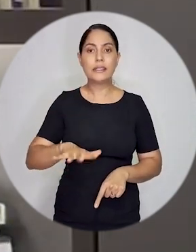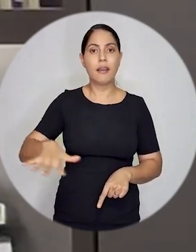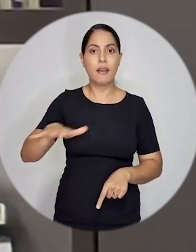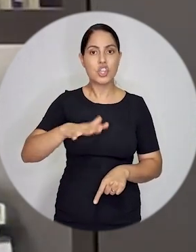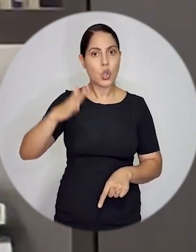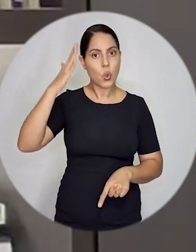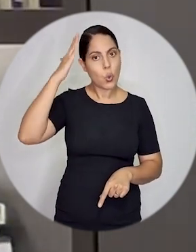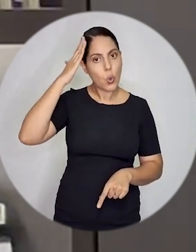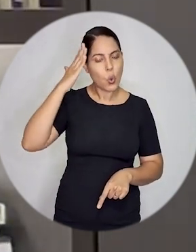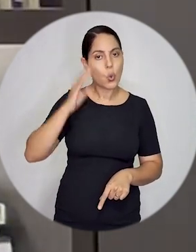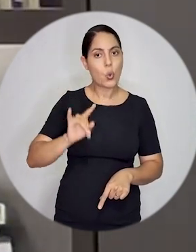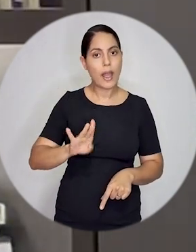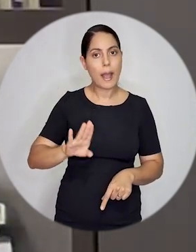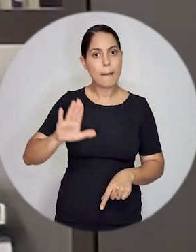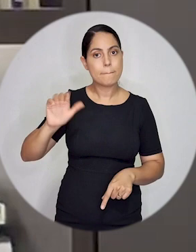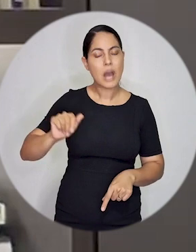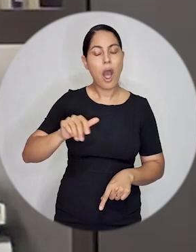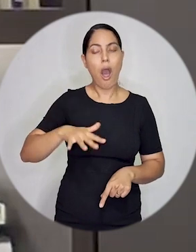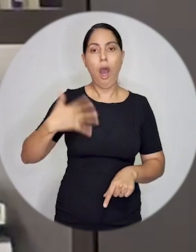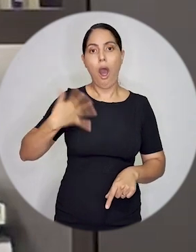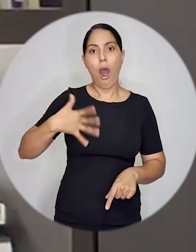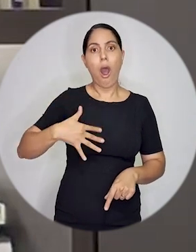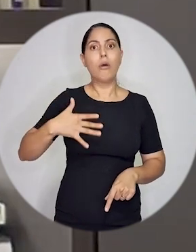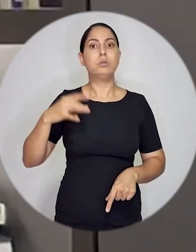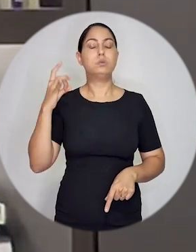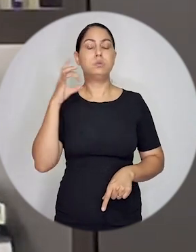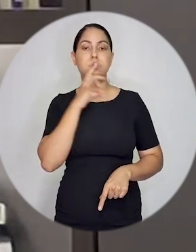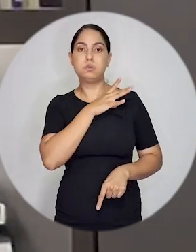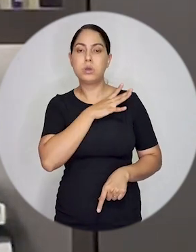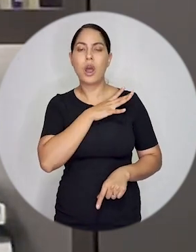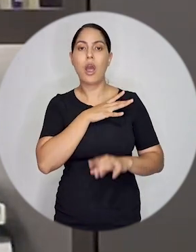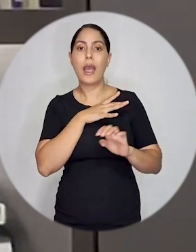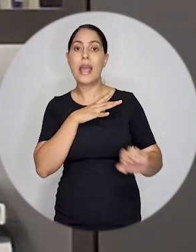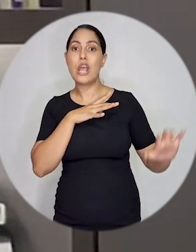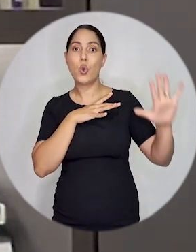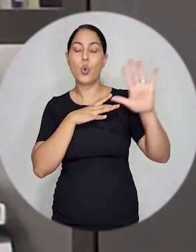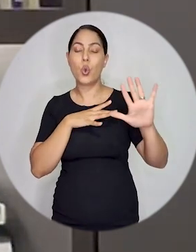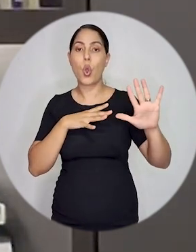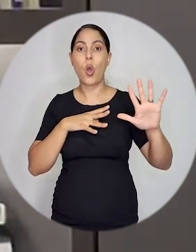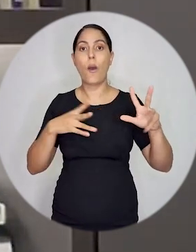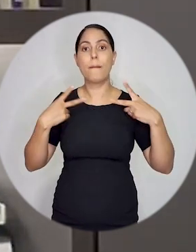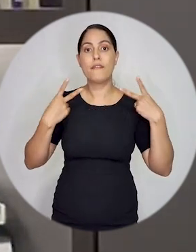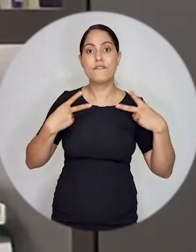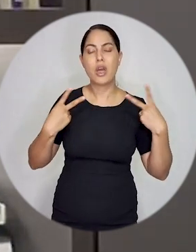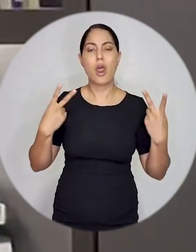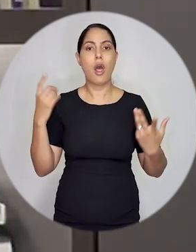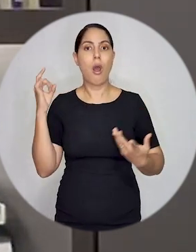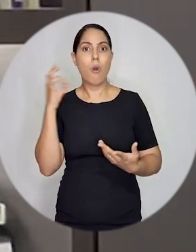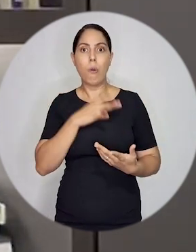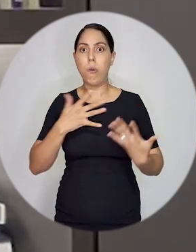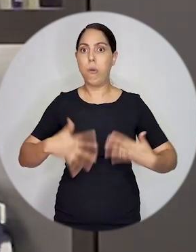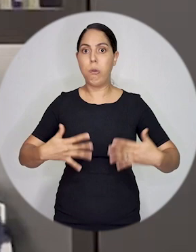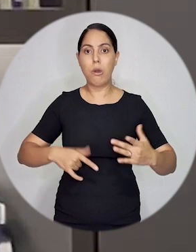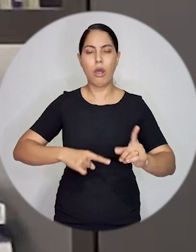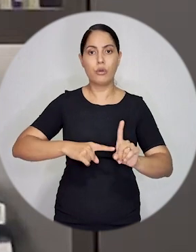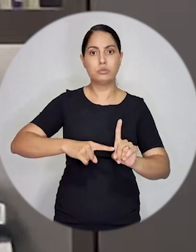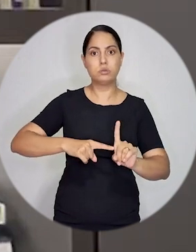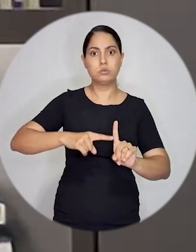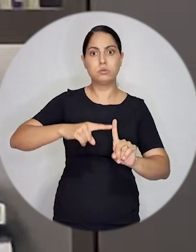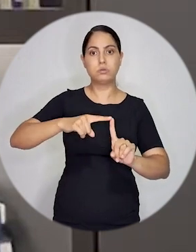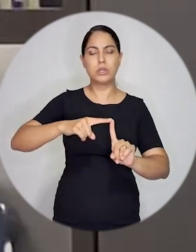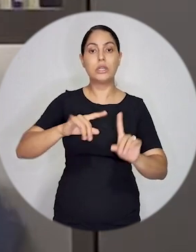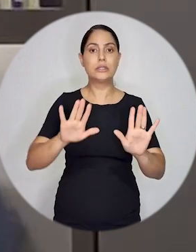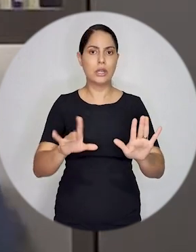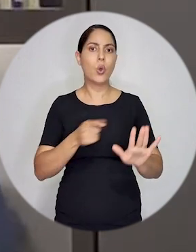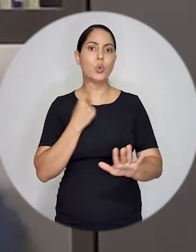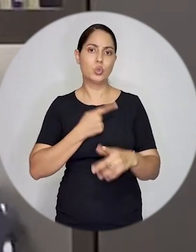está muito quente, a Europa nunca teve um verão tão quente, e nós precisamos compatibilizar